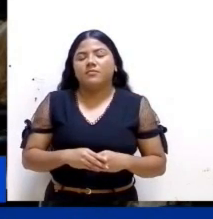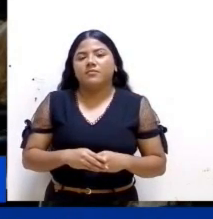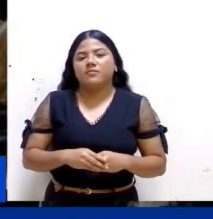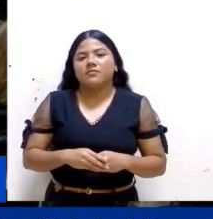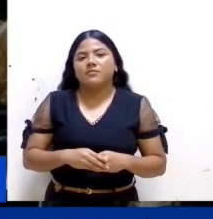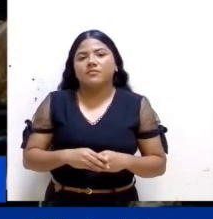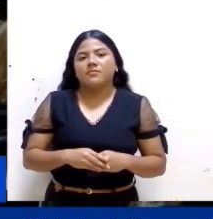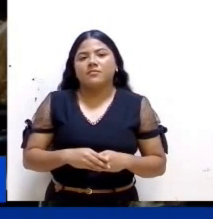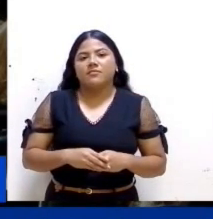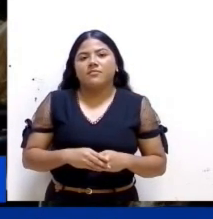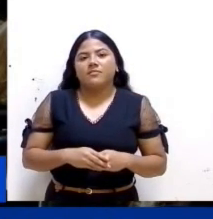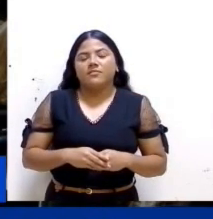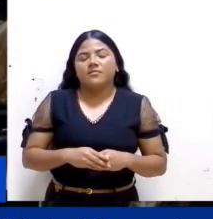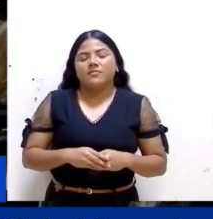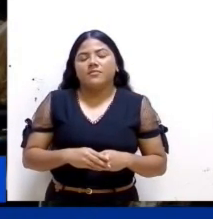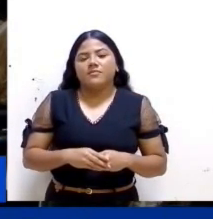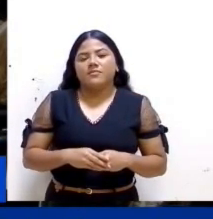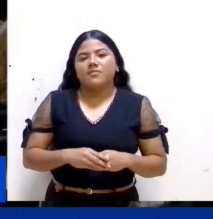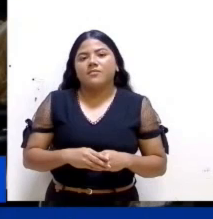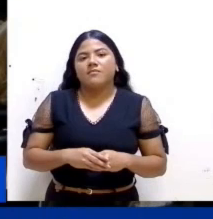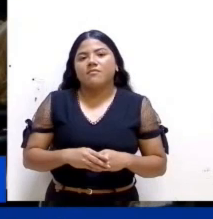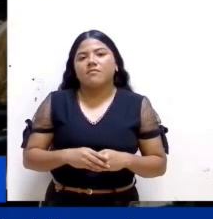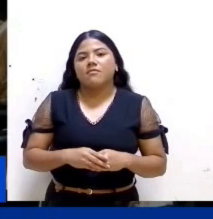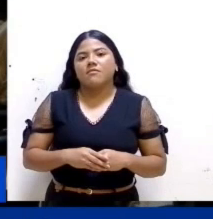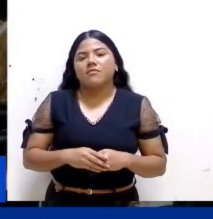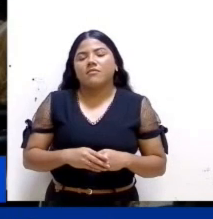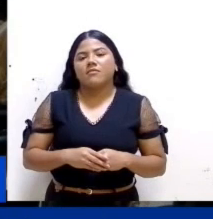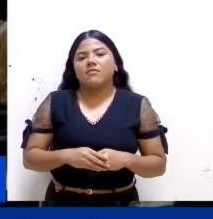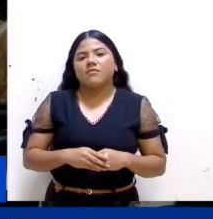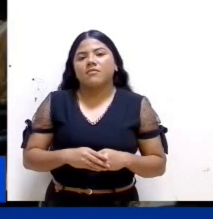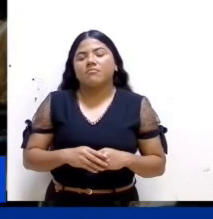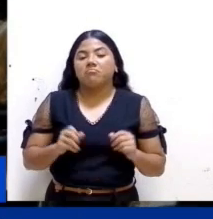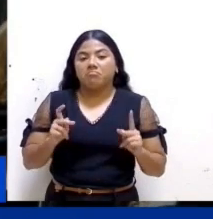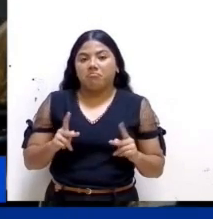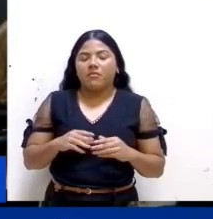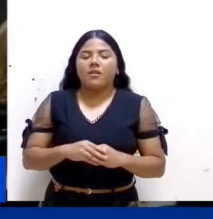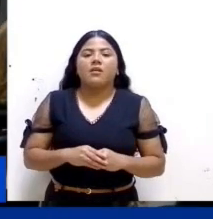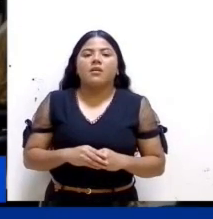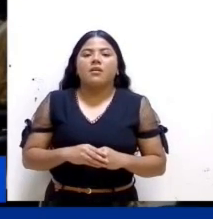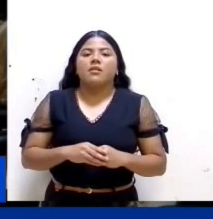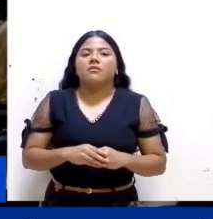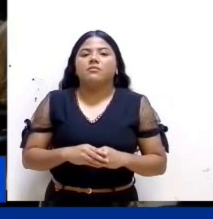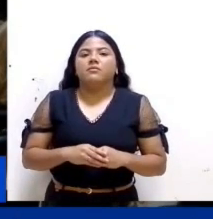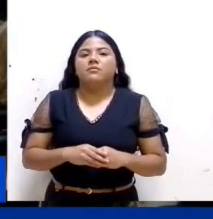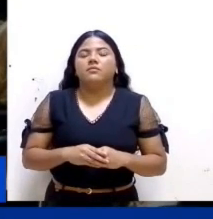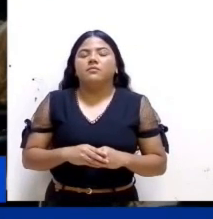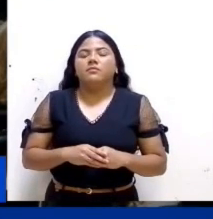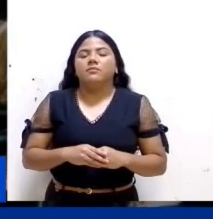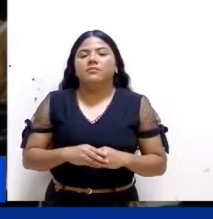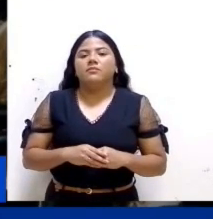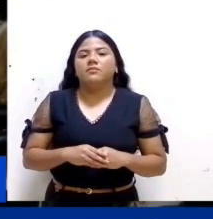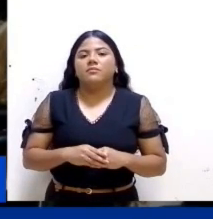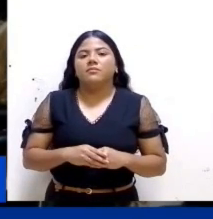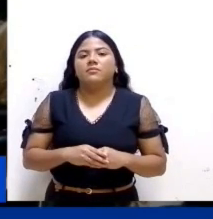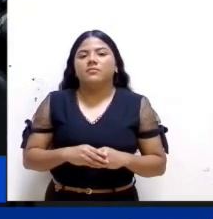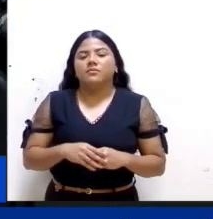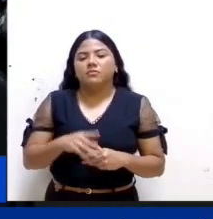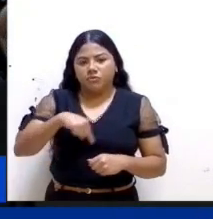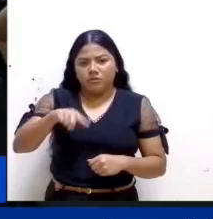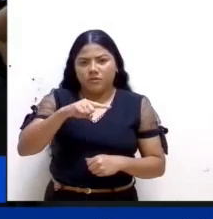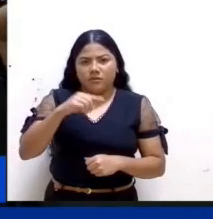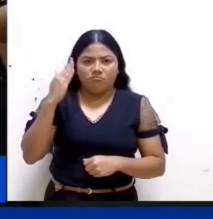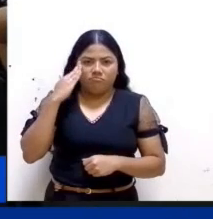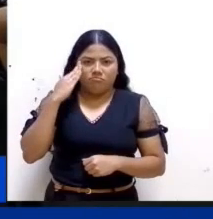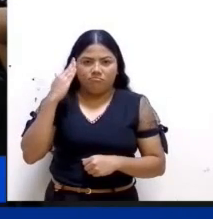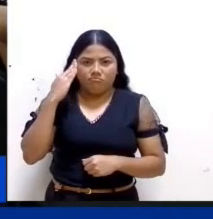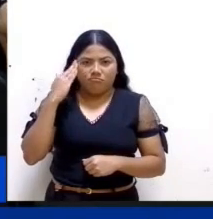irmão. Certo? Ok? Tudo bem isso? Para vocês, tudo